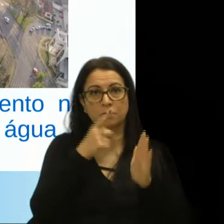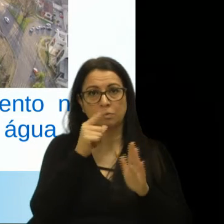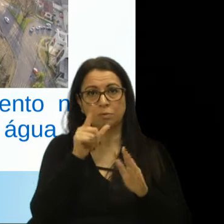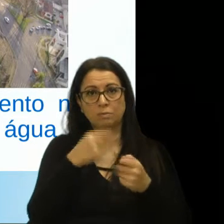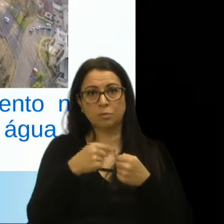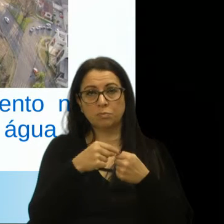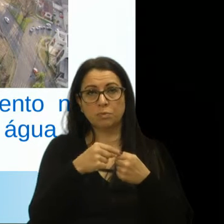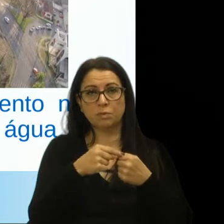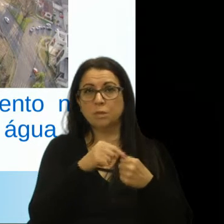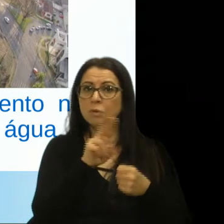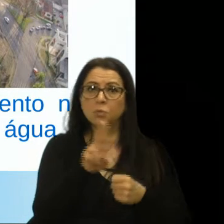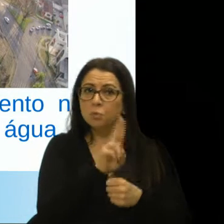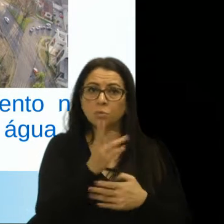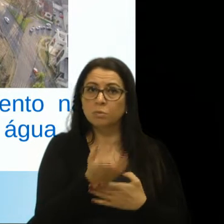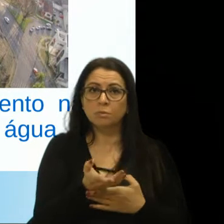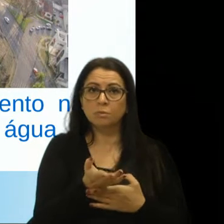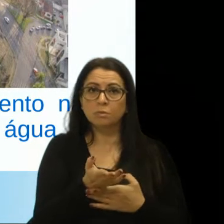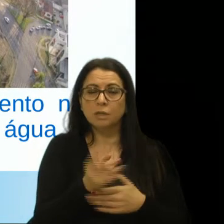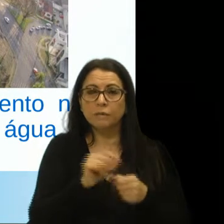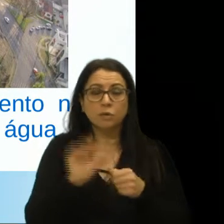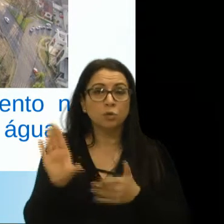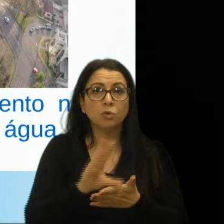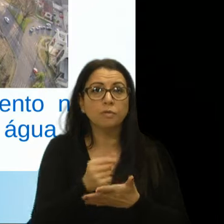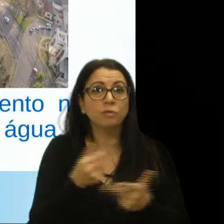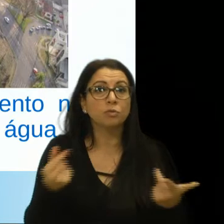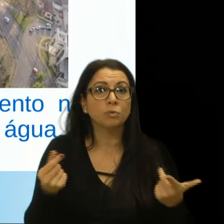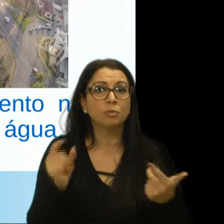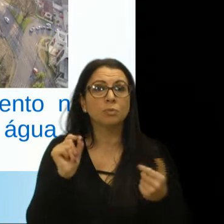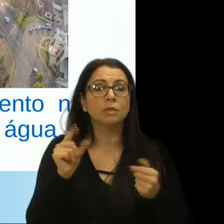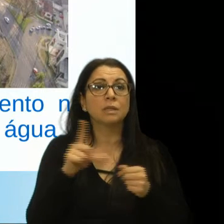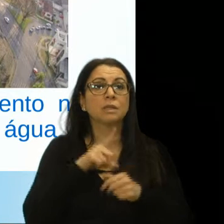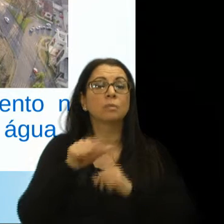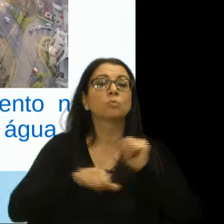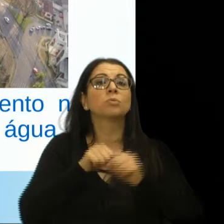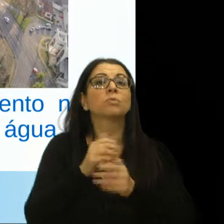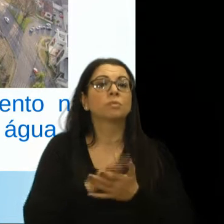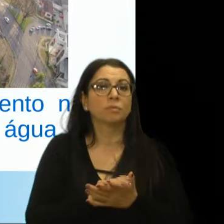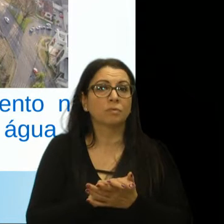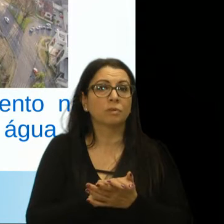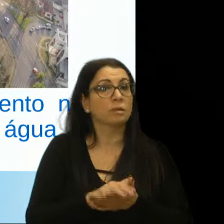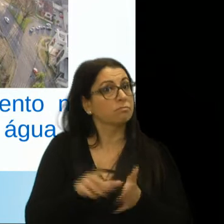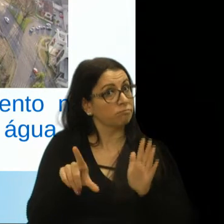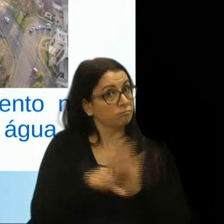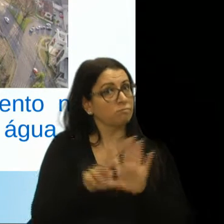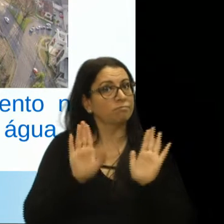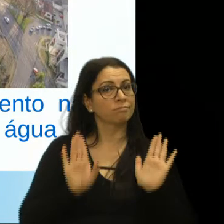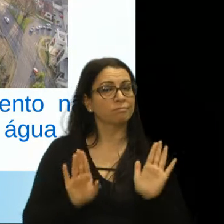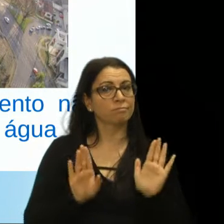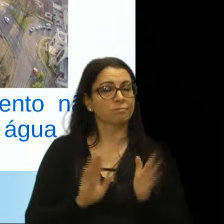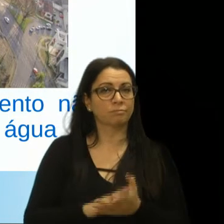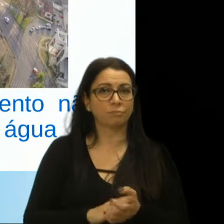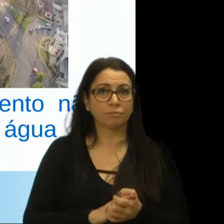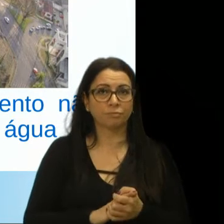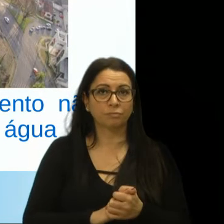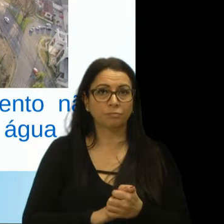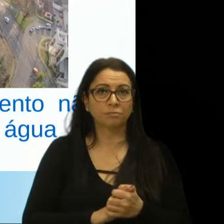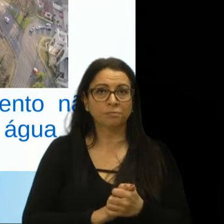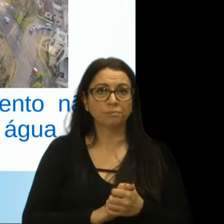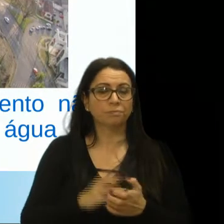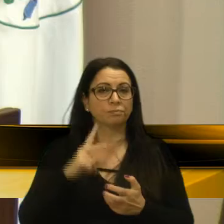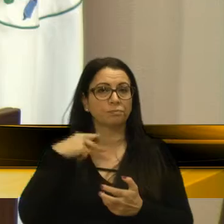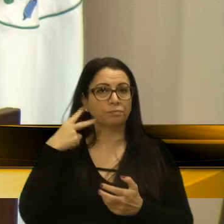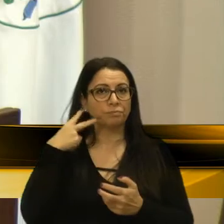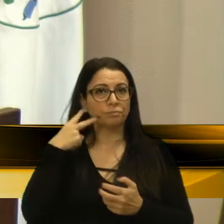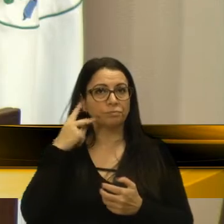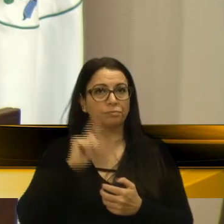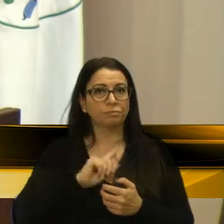fez todo um investimento. Né? Então, o que tem que mudar? A legislação. Os vereadores que